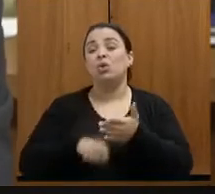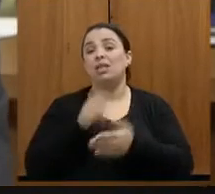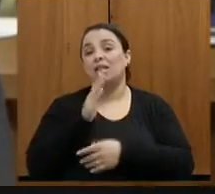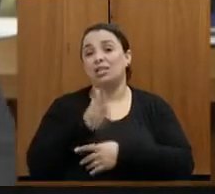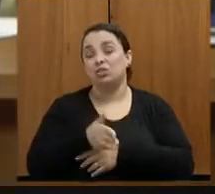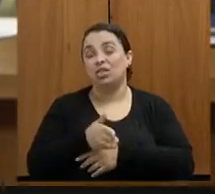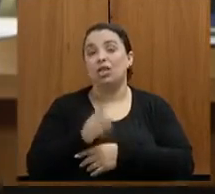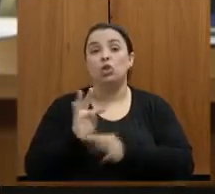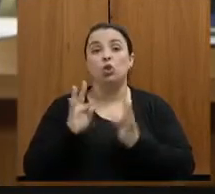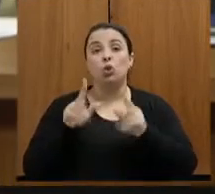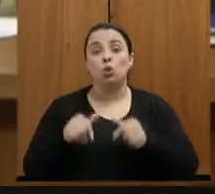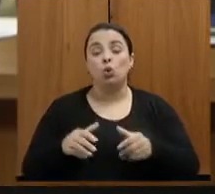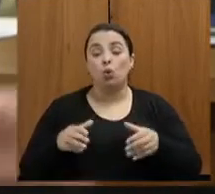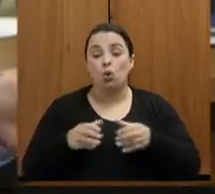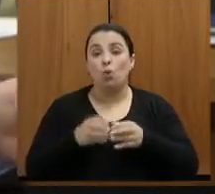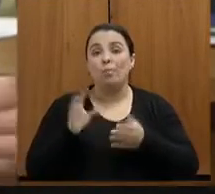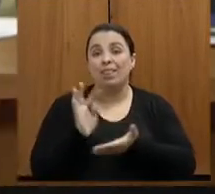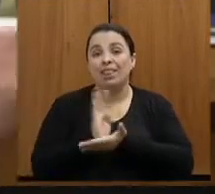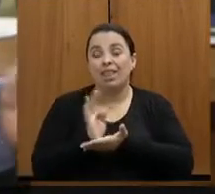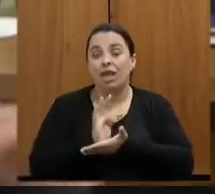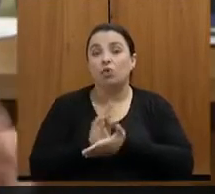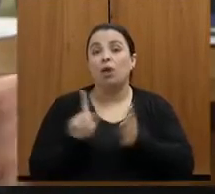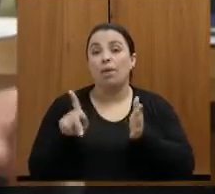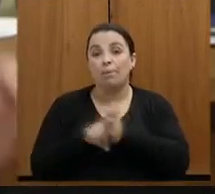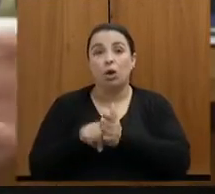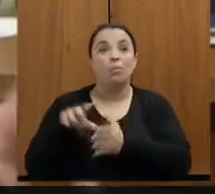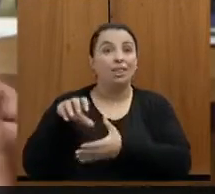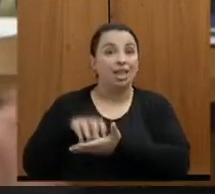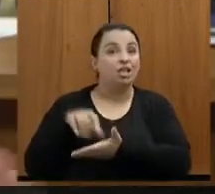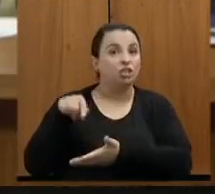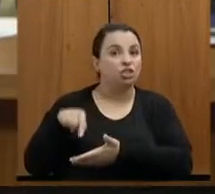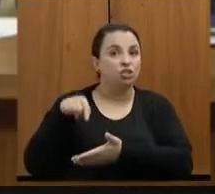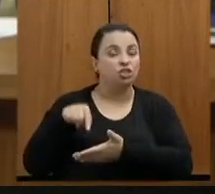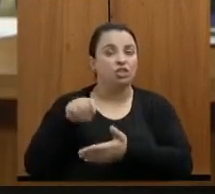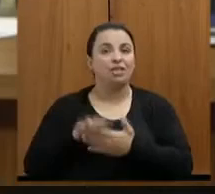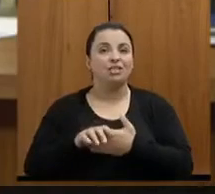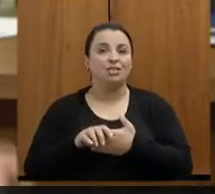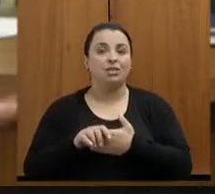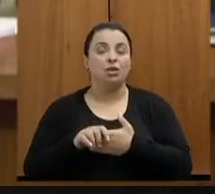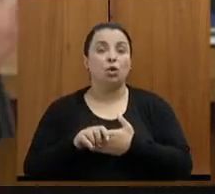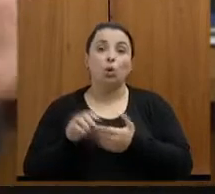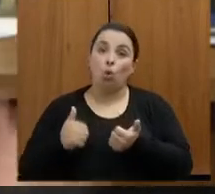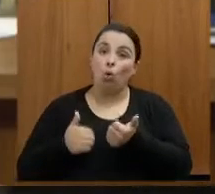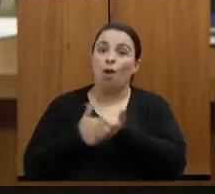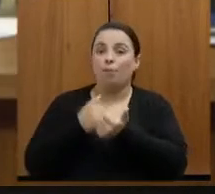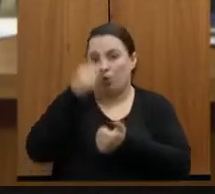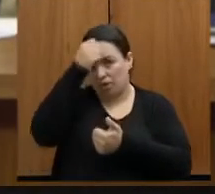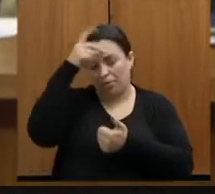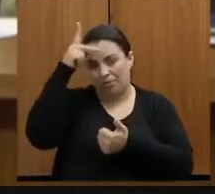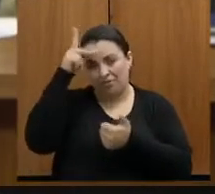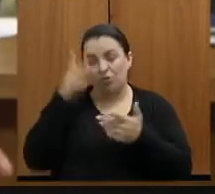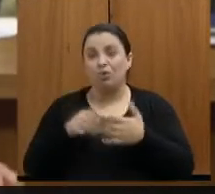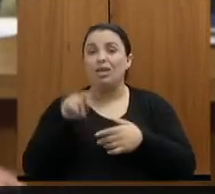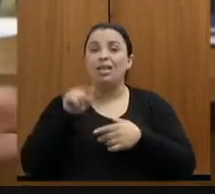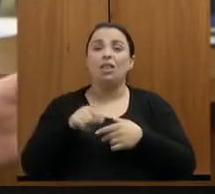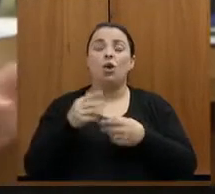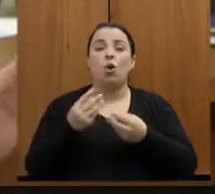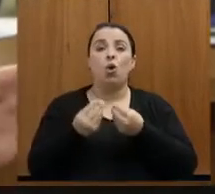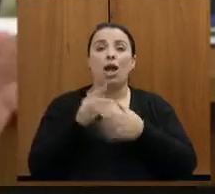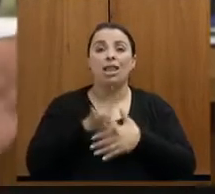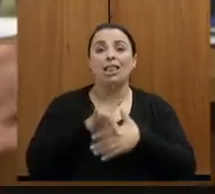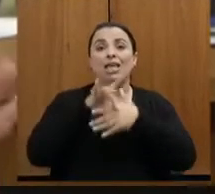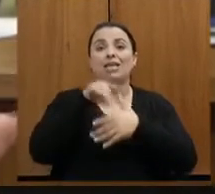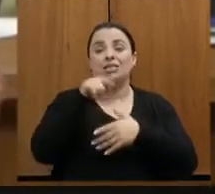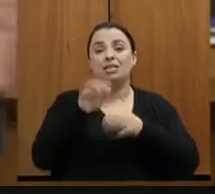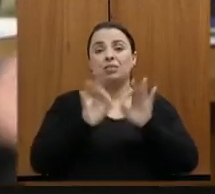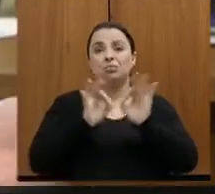envolvida é da agência, com o apoio pontual das prefeituras. Então, a condução desse programa, vamos dizer